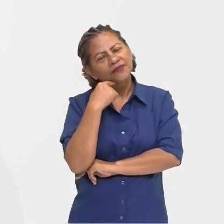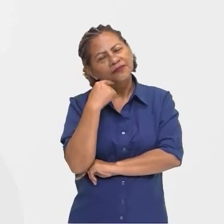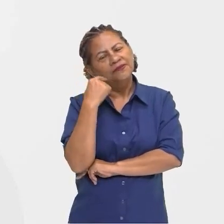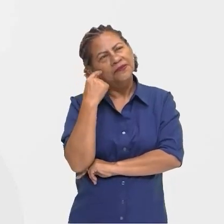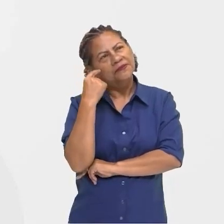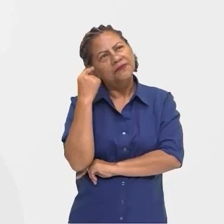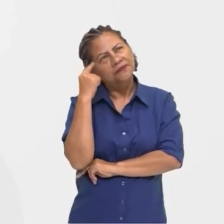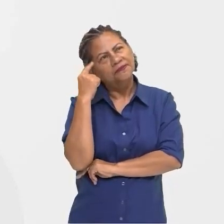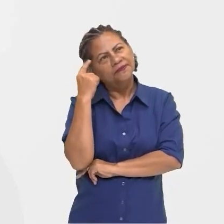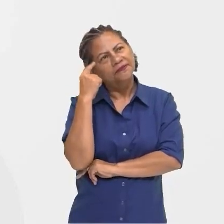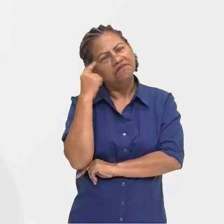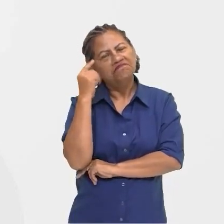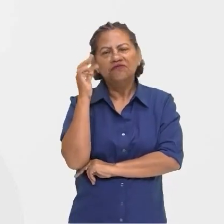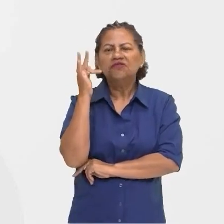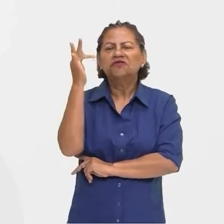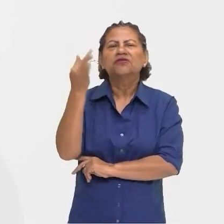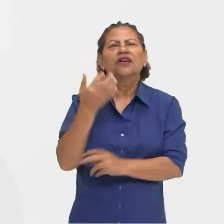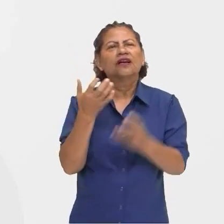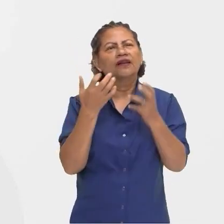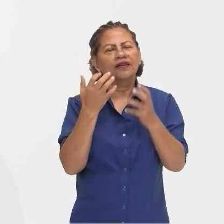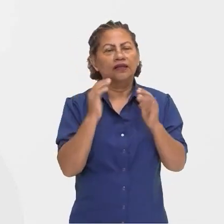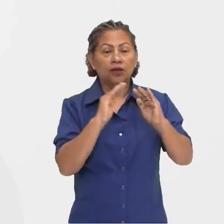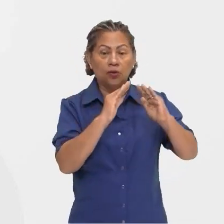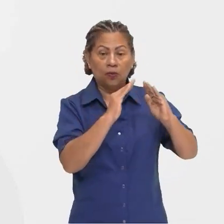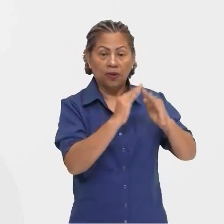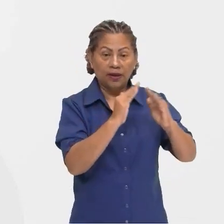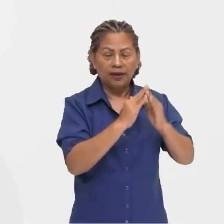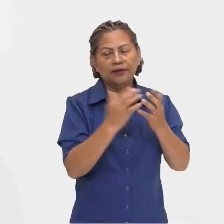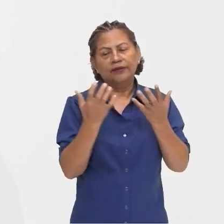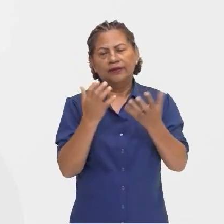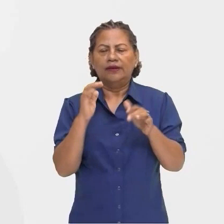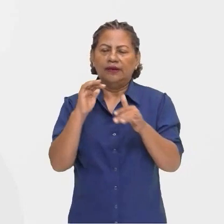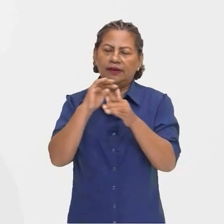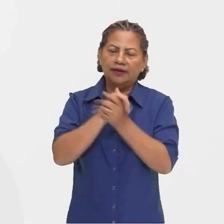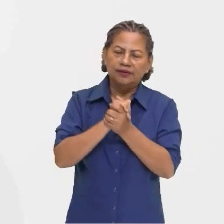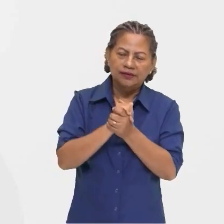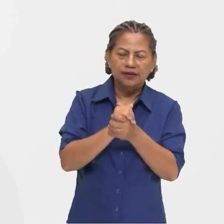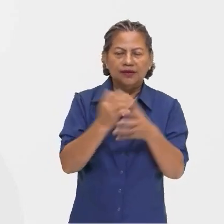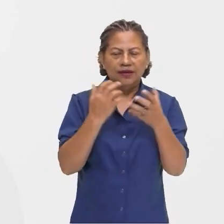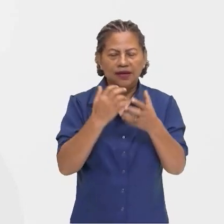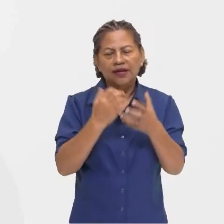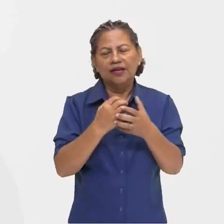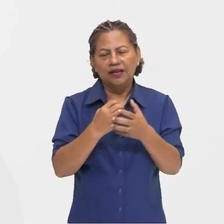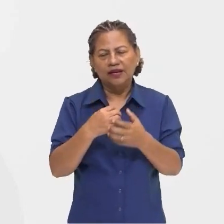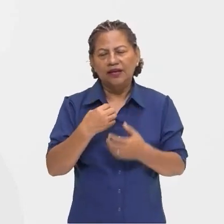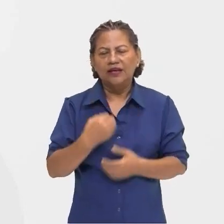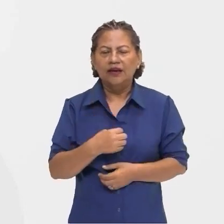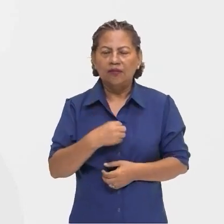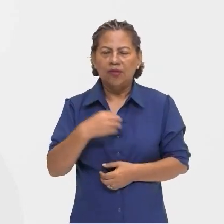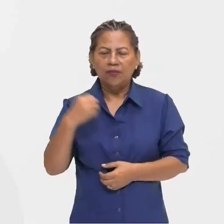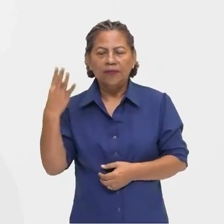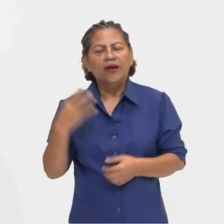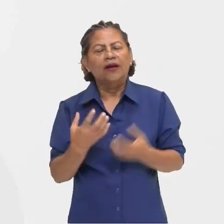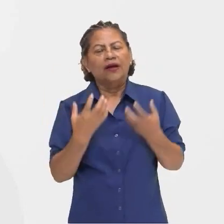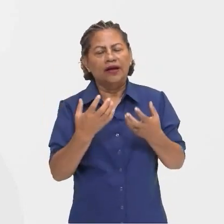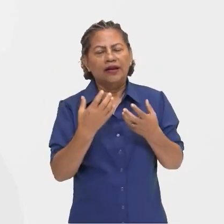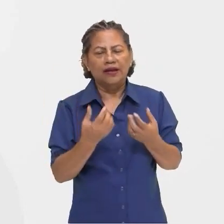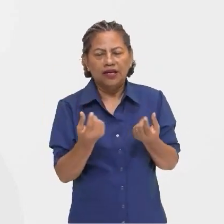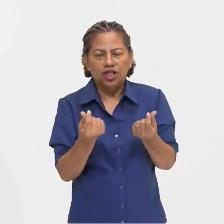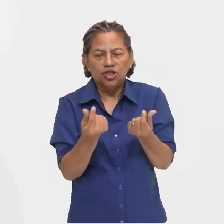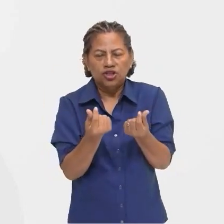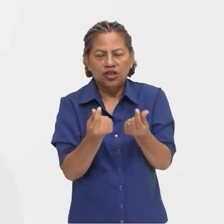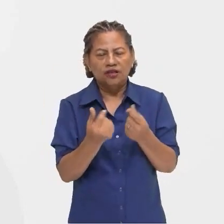de futuro. Ela quer ter uma casa, ela quer casar, ela quer viajar, ela quer juntar dinheiro, ela